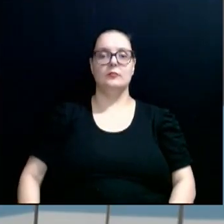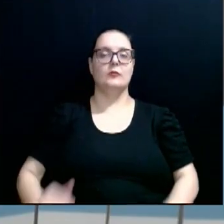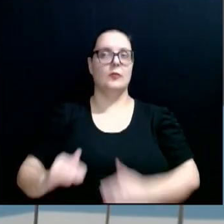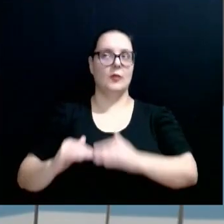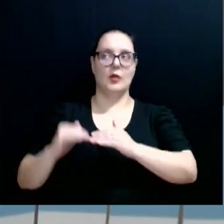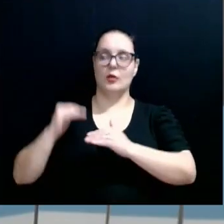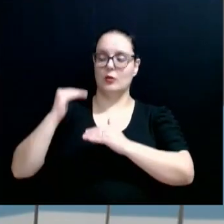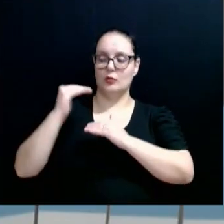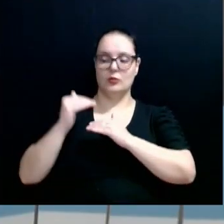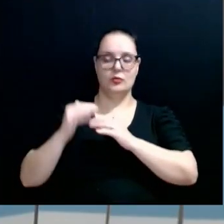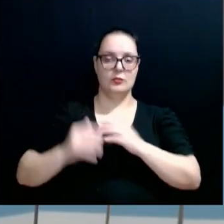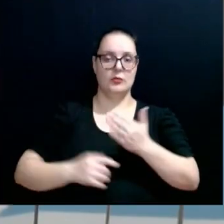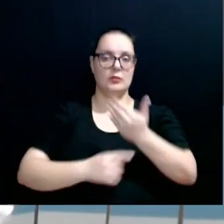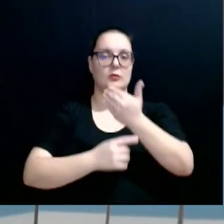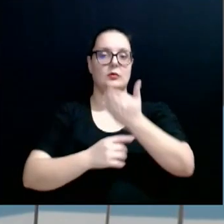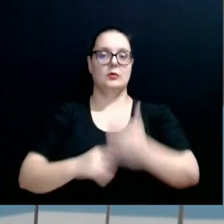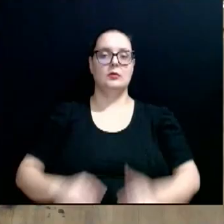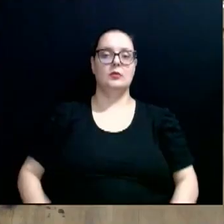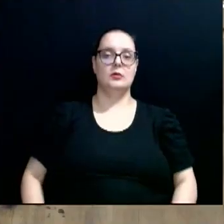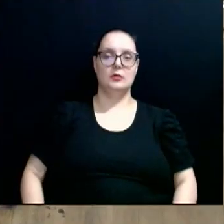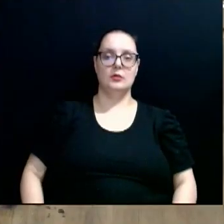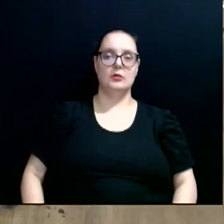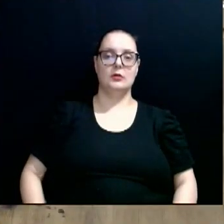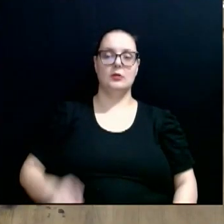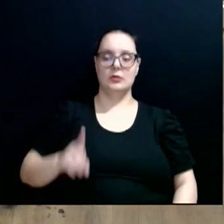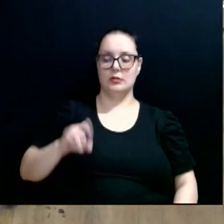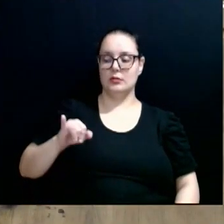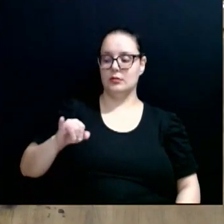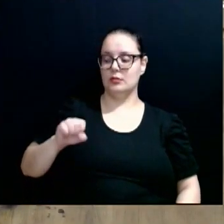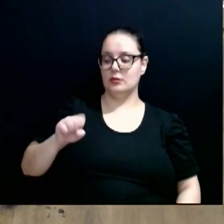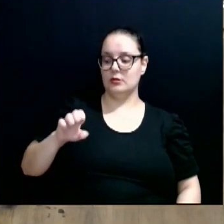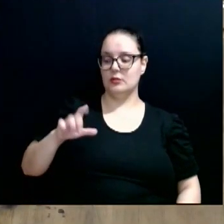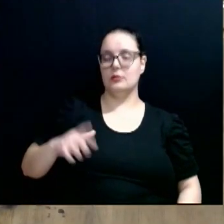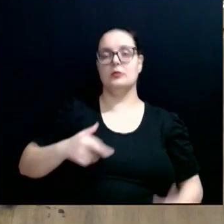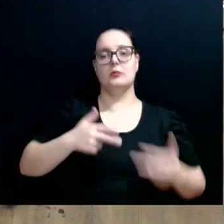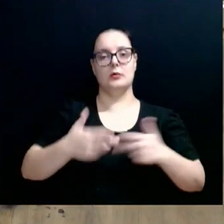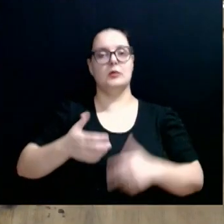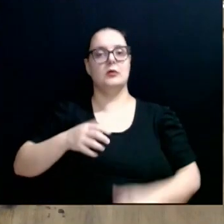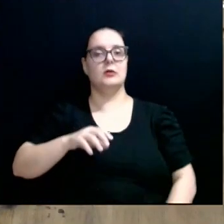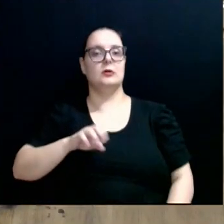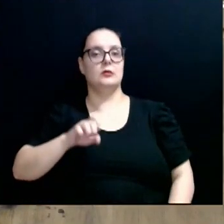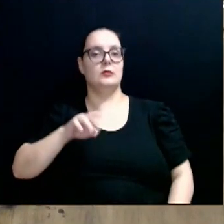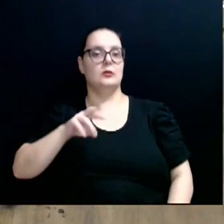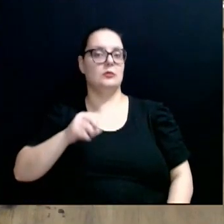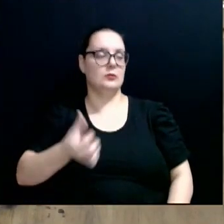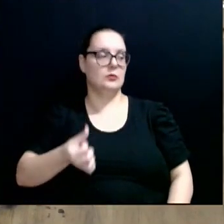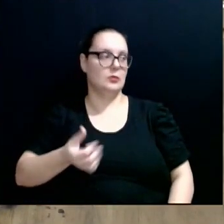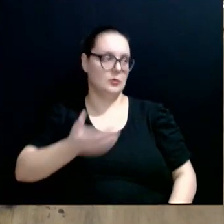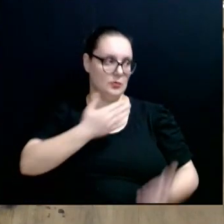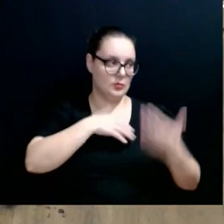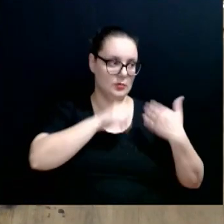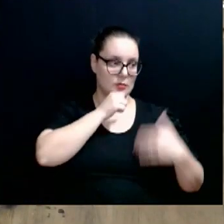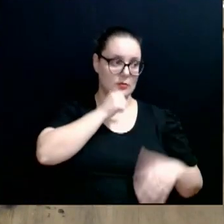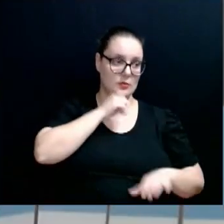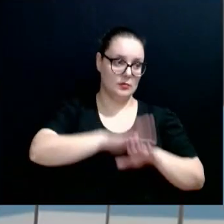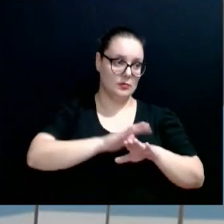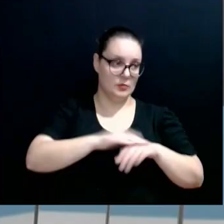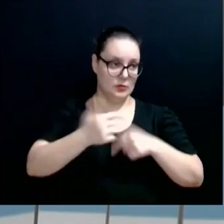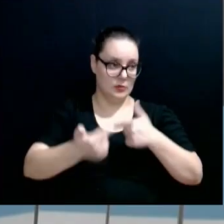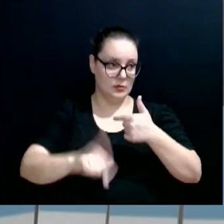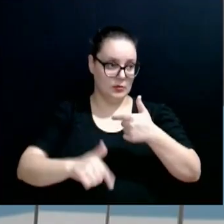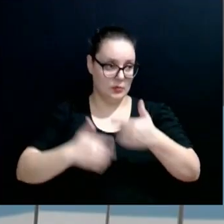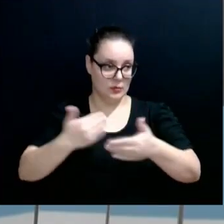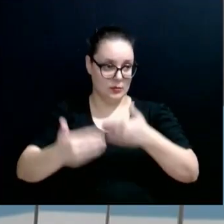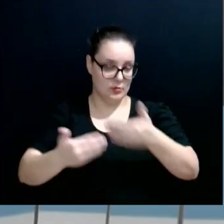o padrão Euro 6. Os ônibus antigos, eles vão continuar funcionando? Olha, essa é